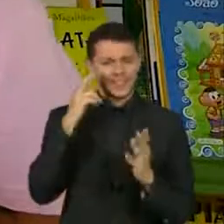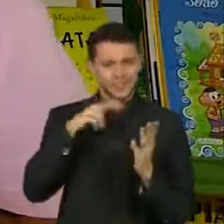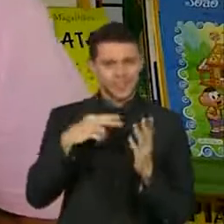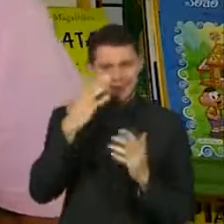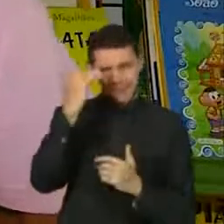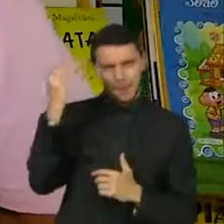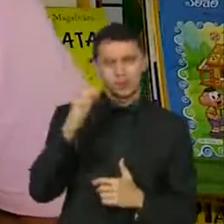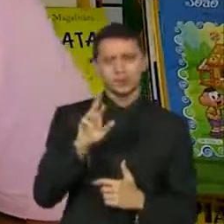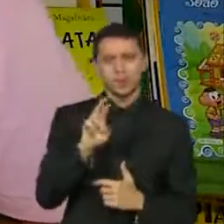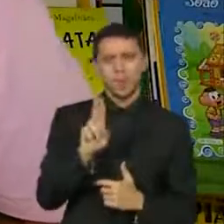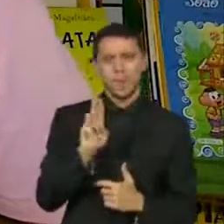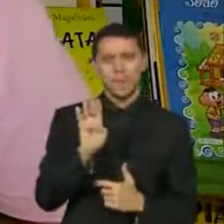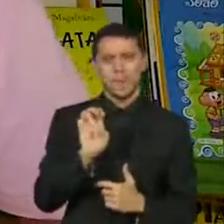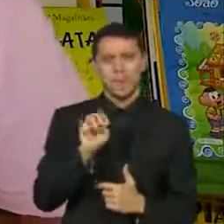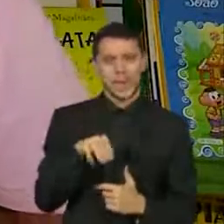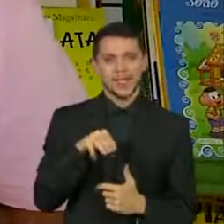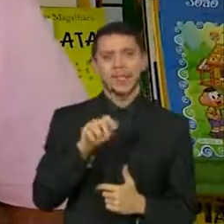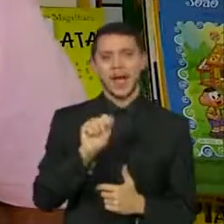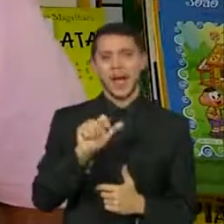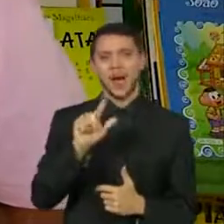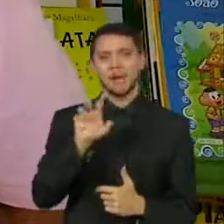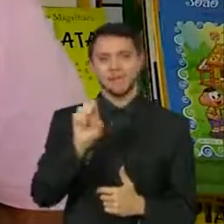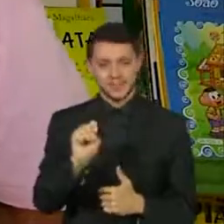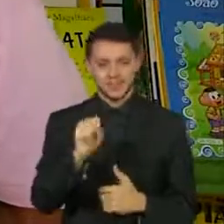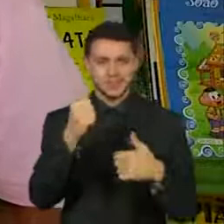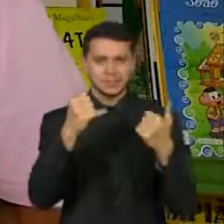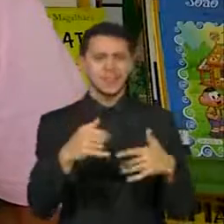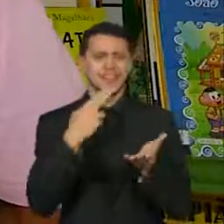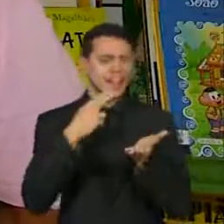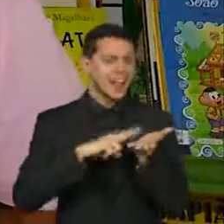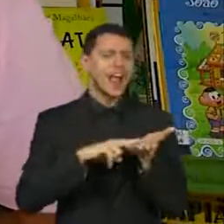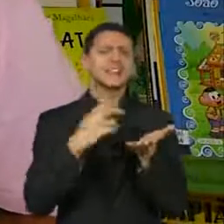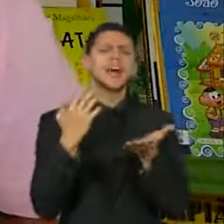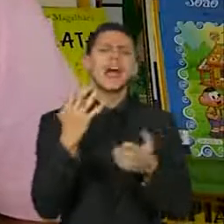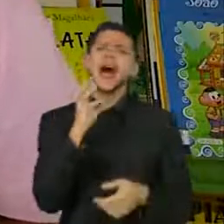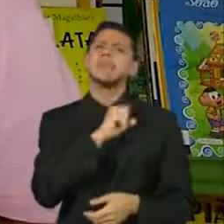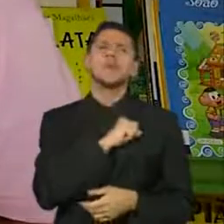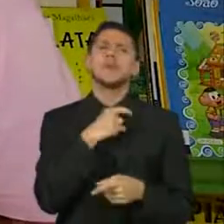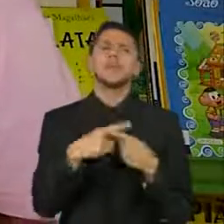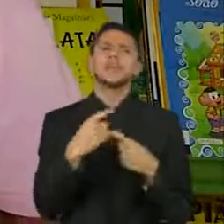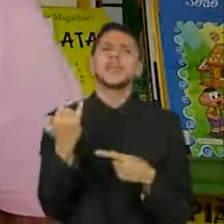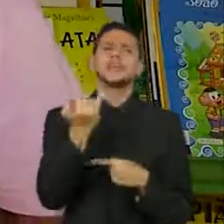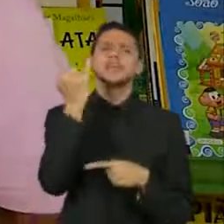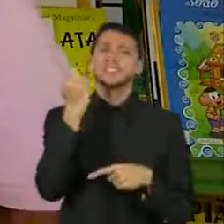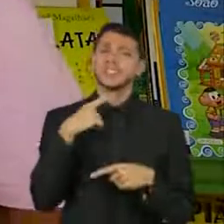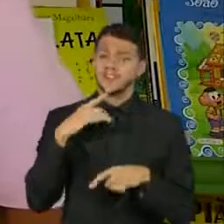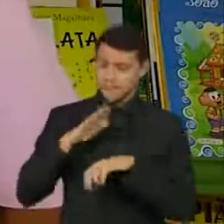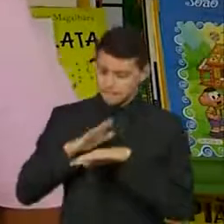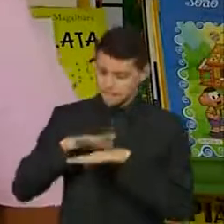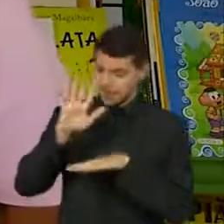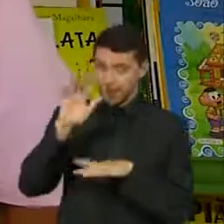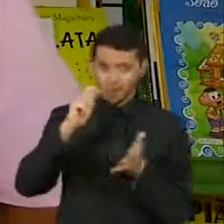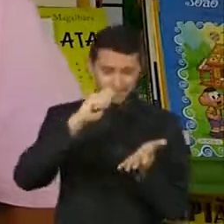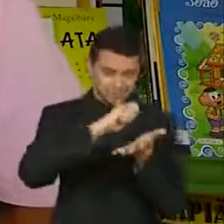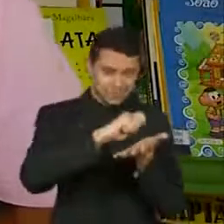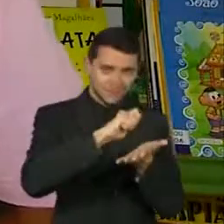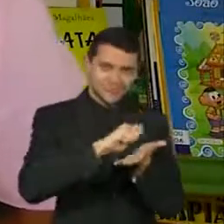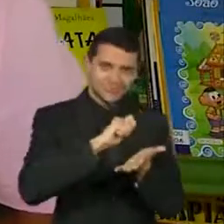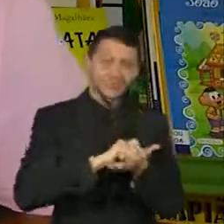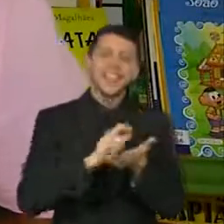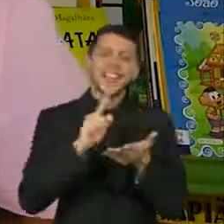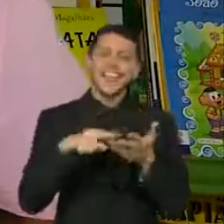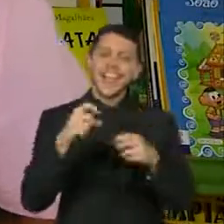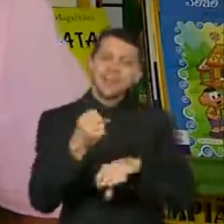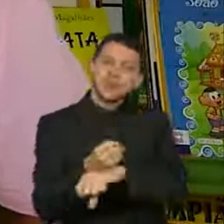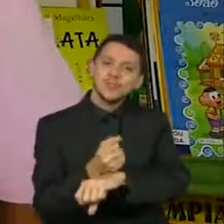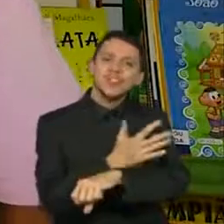de amor, por que ela tem importância? Porque teve uma mão, né? Teve alguma coisa física e emocional que traçou